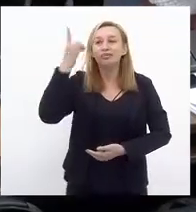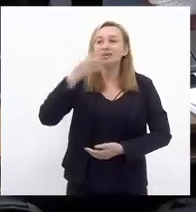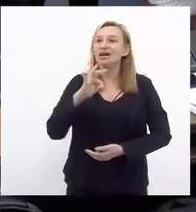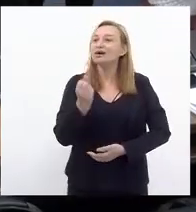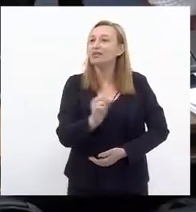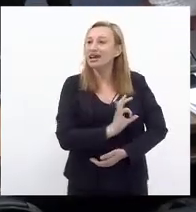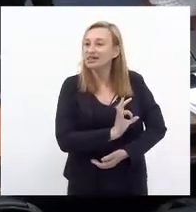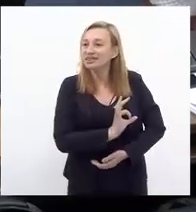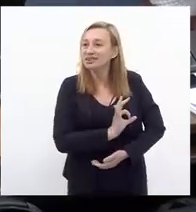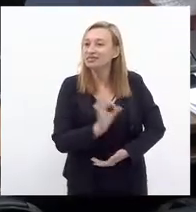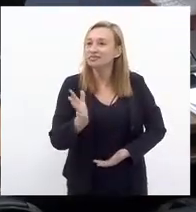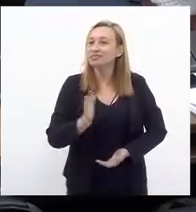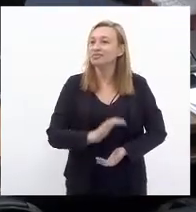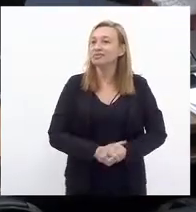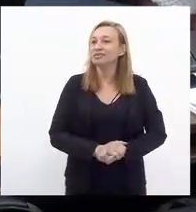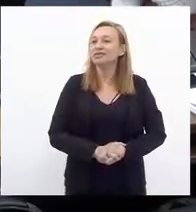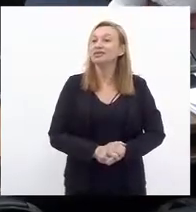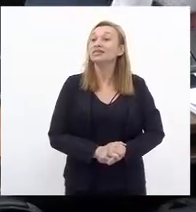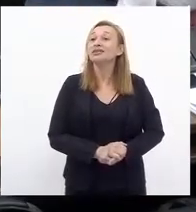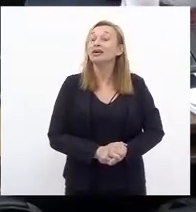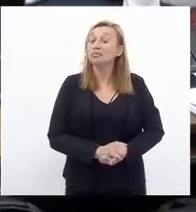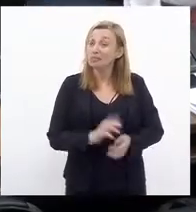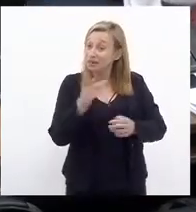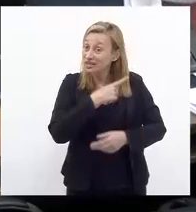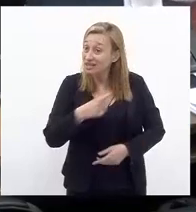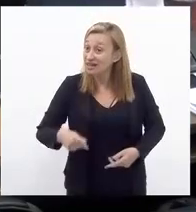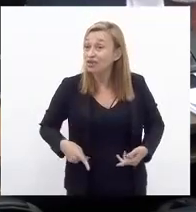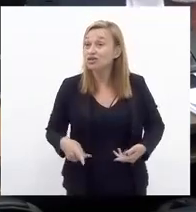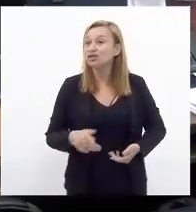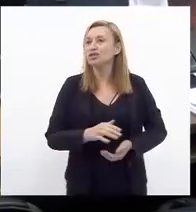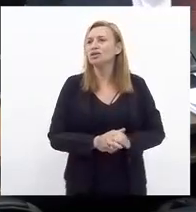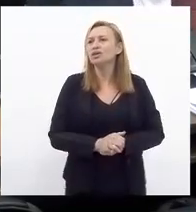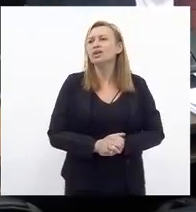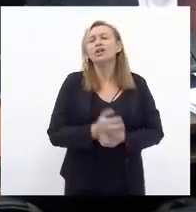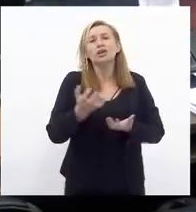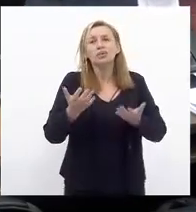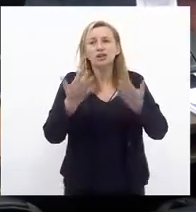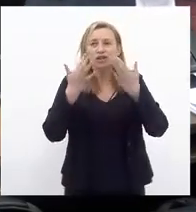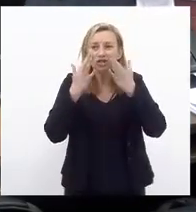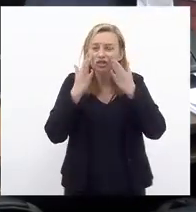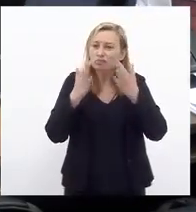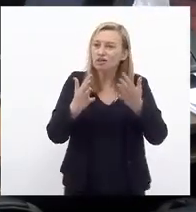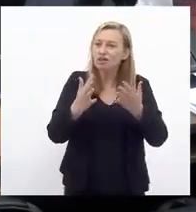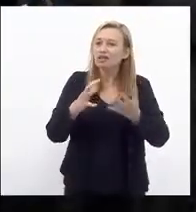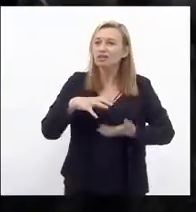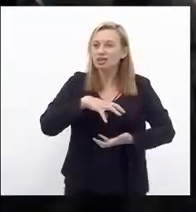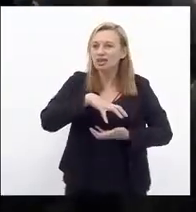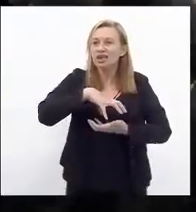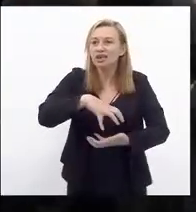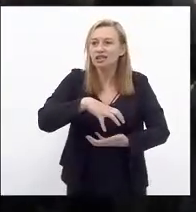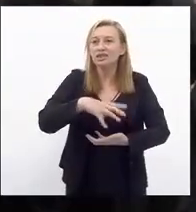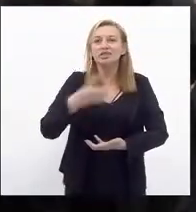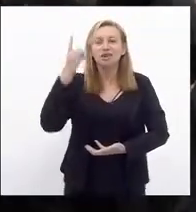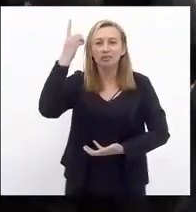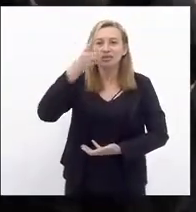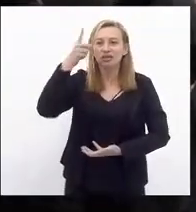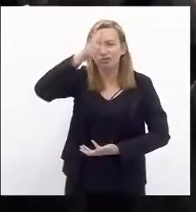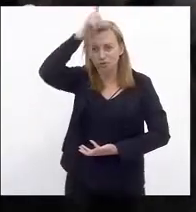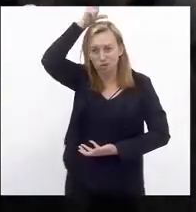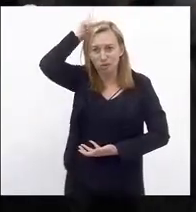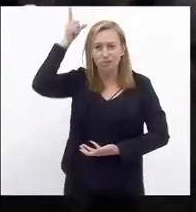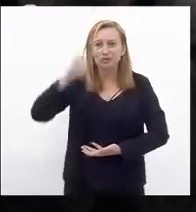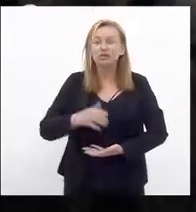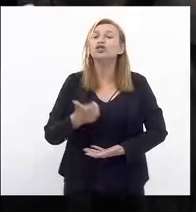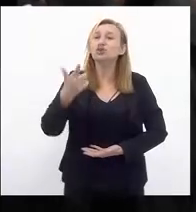Marta Marta Rocha por favor eu queria chamar o nosso de cana aqui o Deputado Luiz Paulo